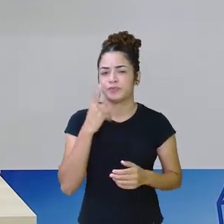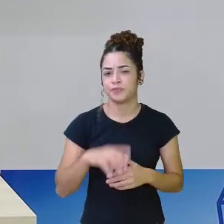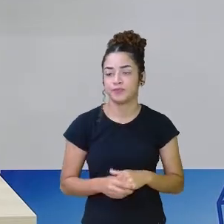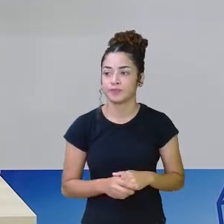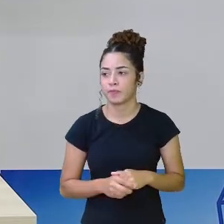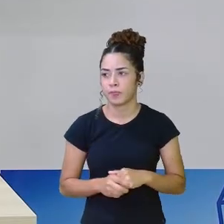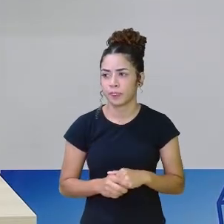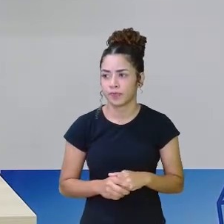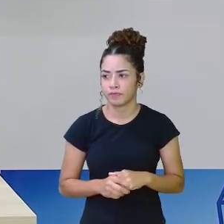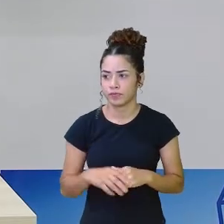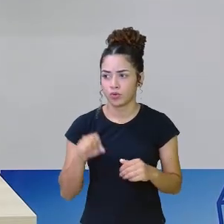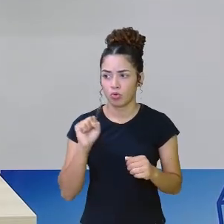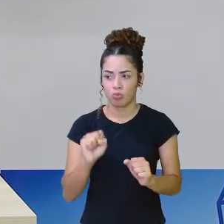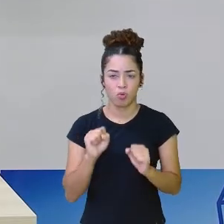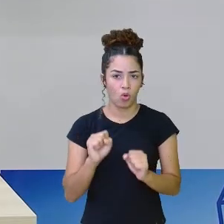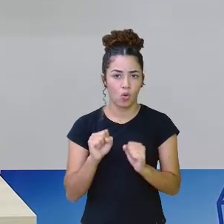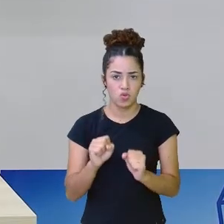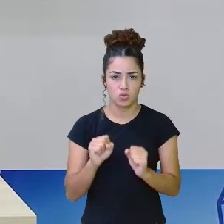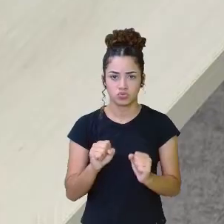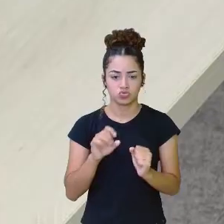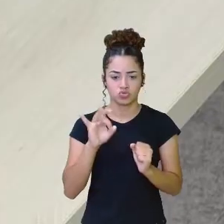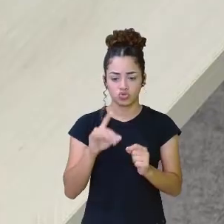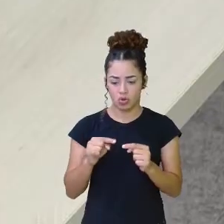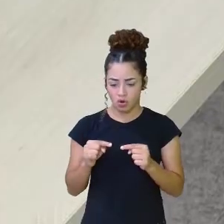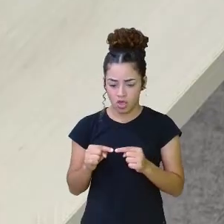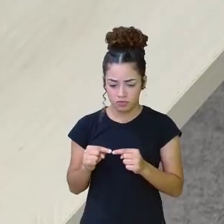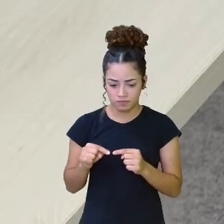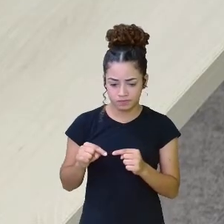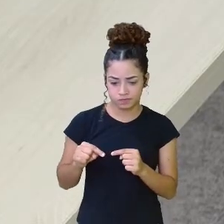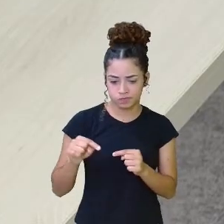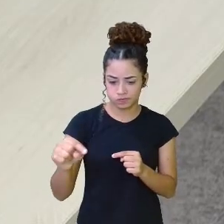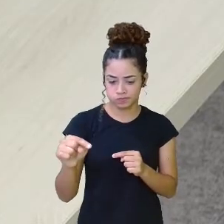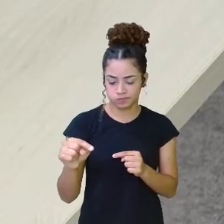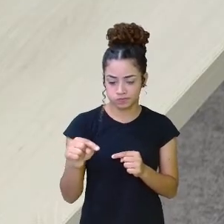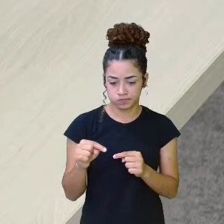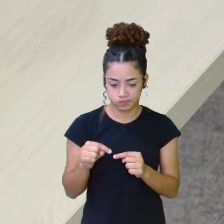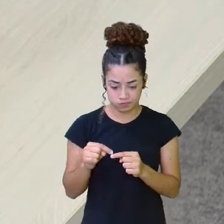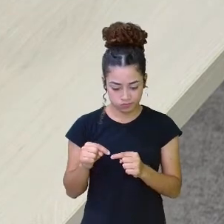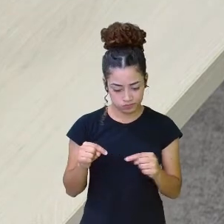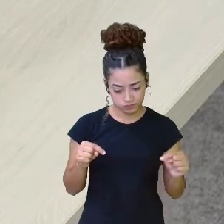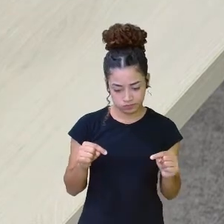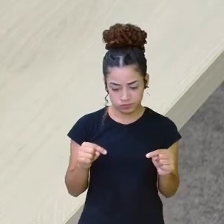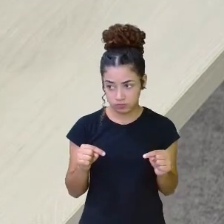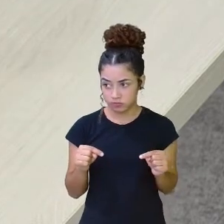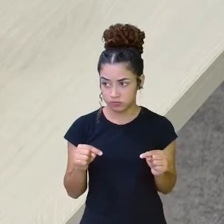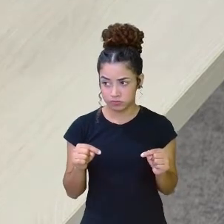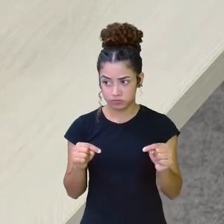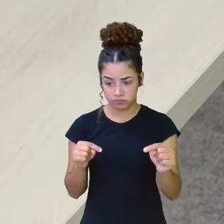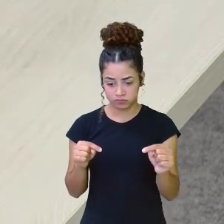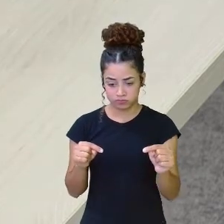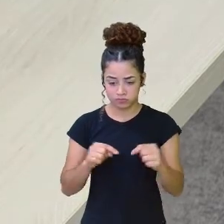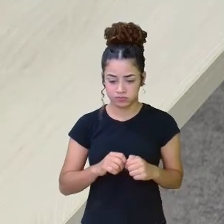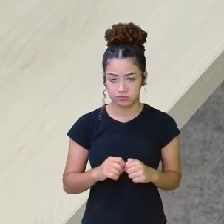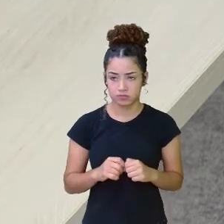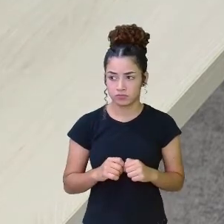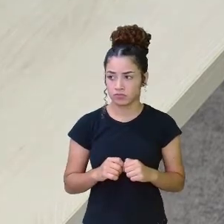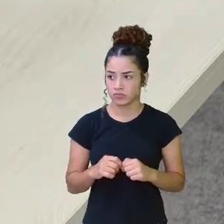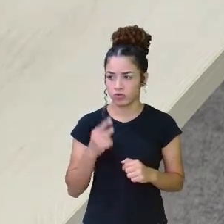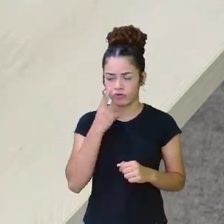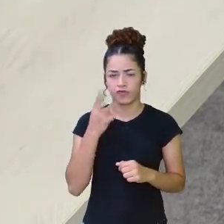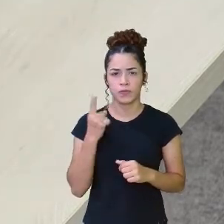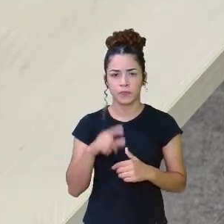Eu posso ter segmentos de reta aqui.